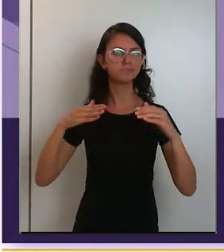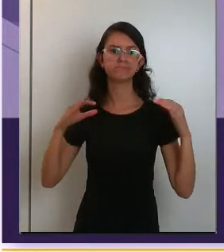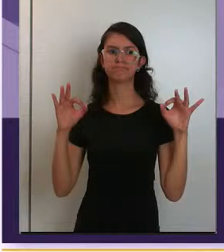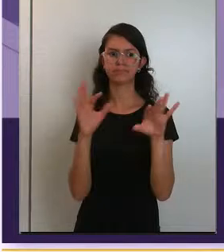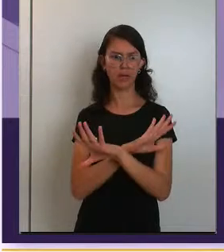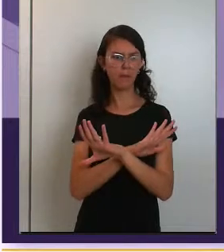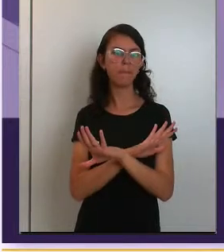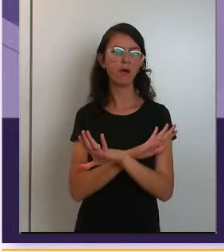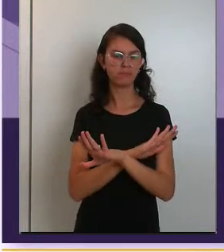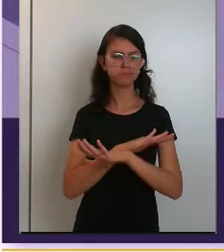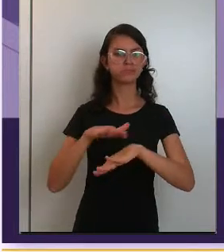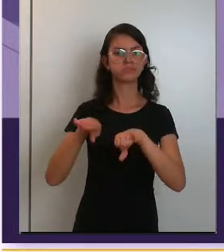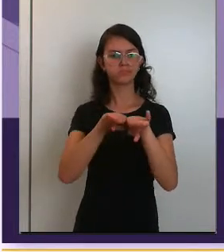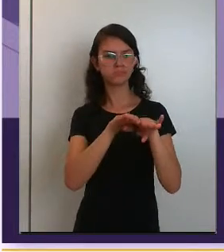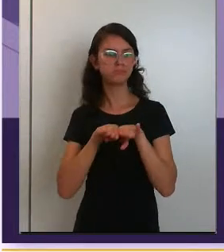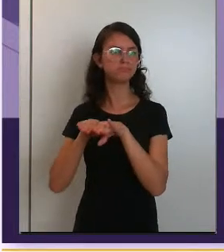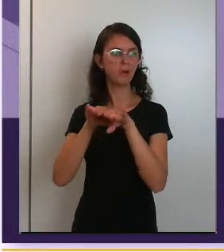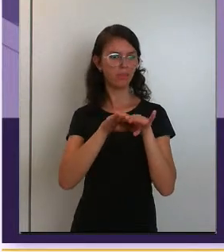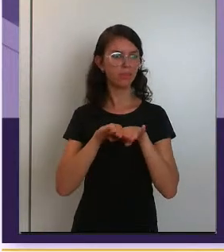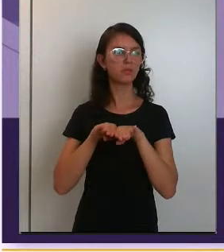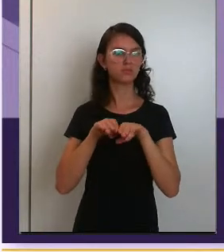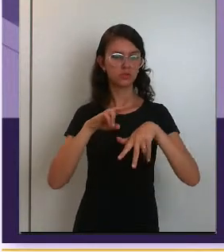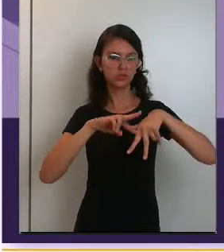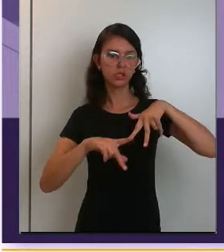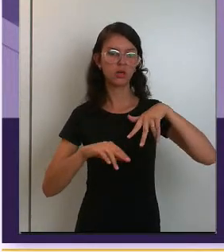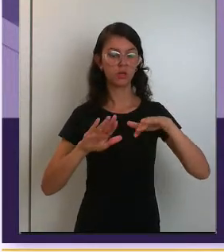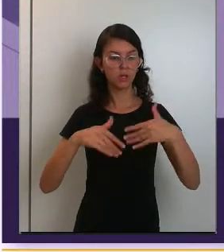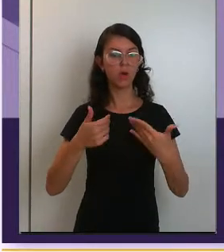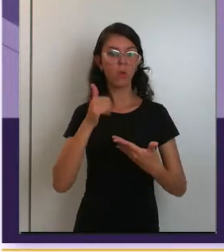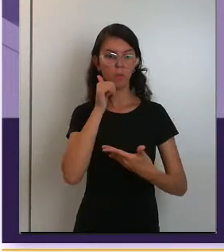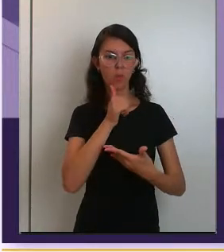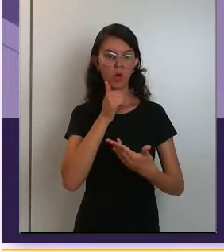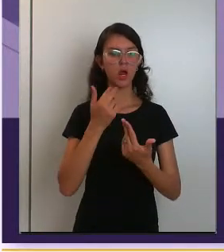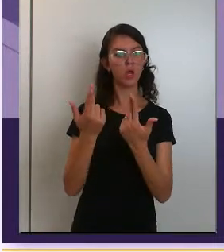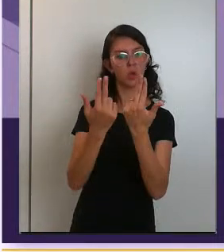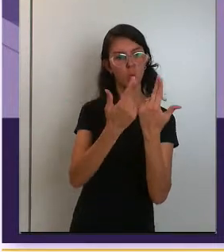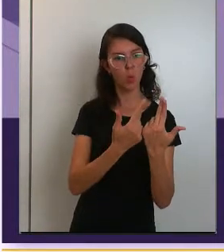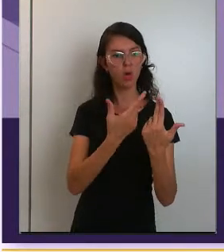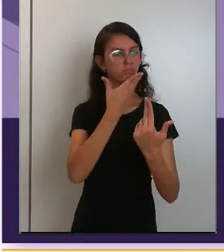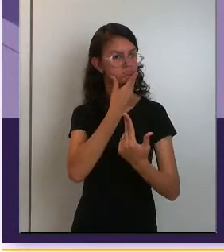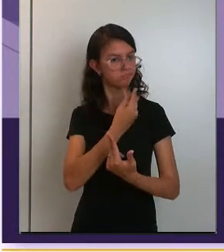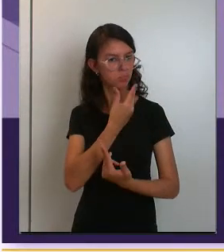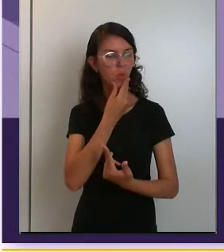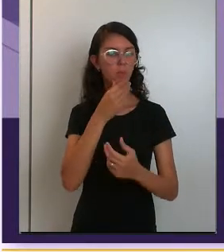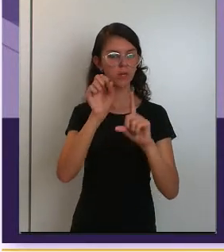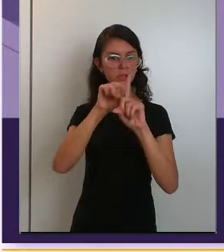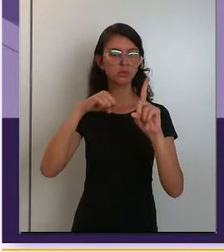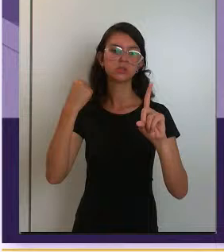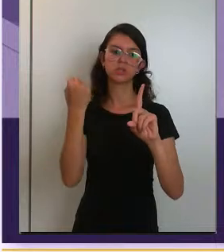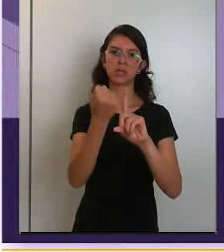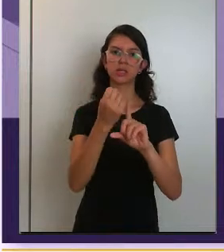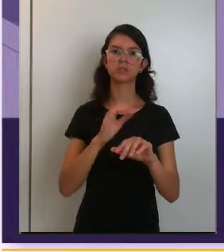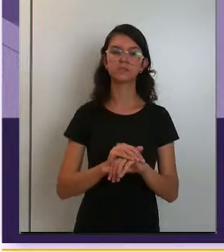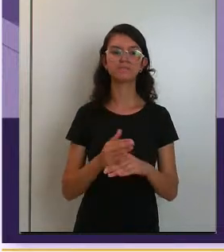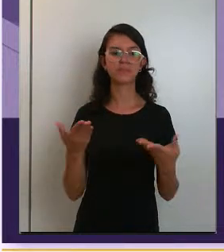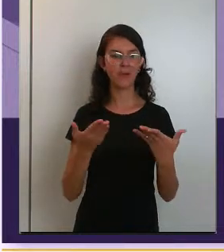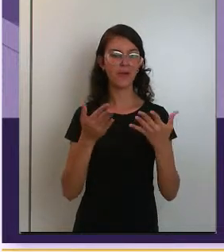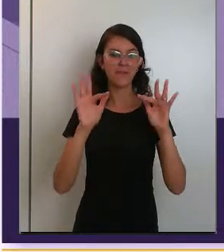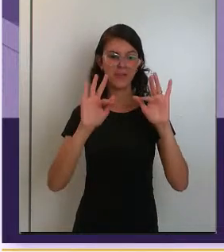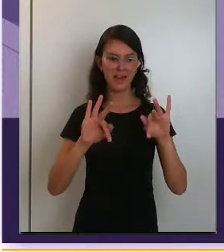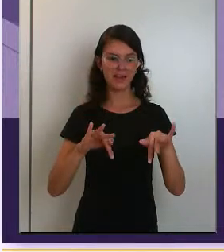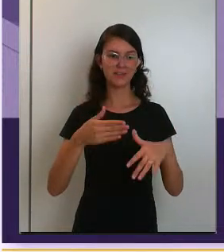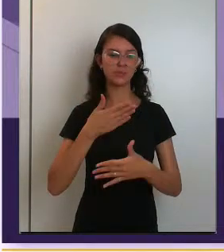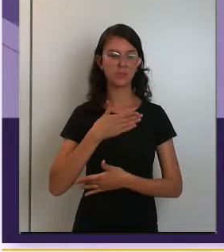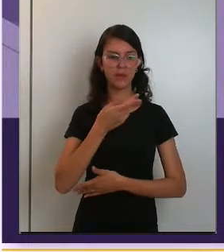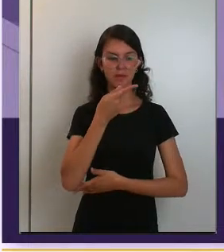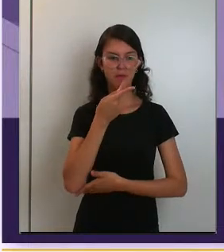que impedem que a mulher esteja em pé de igualdade com os homens na nossa sociedade. Eu encerro a minha fala por